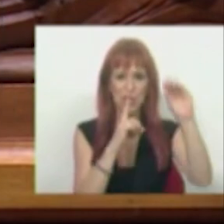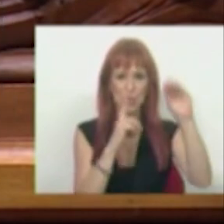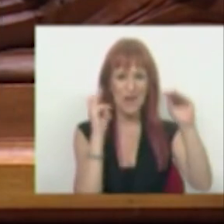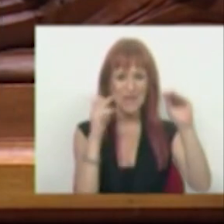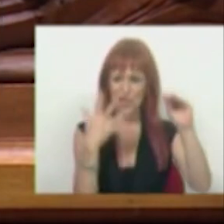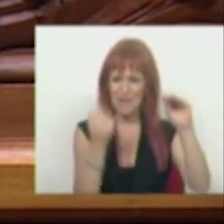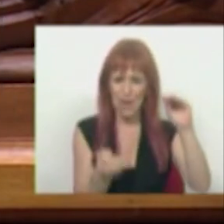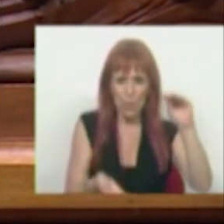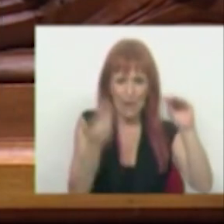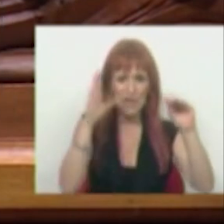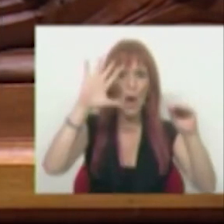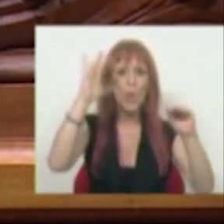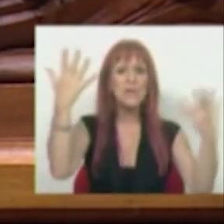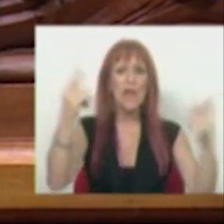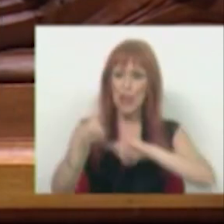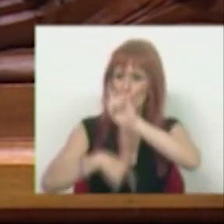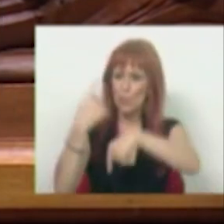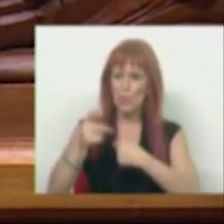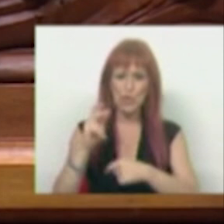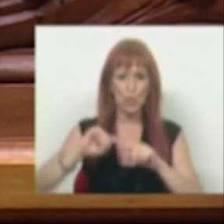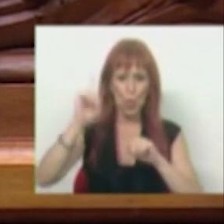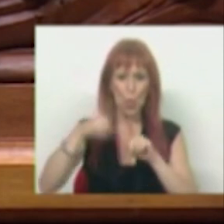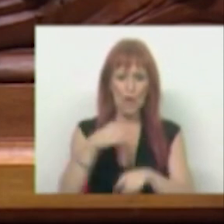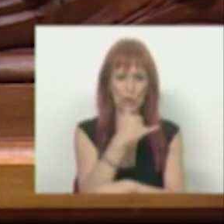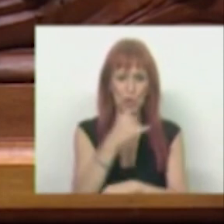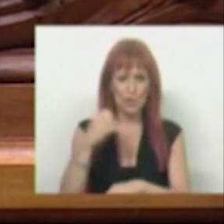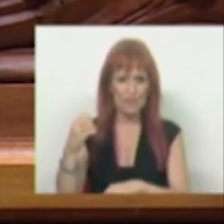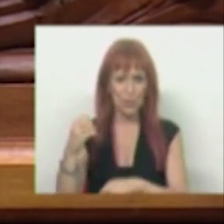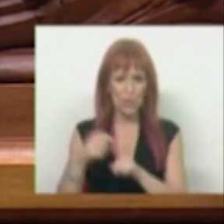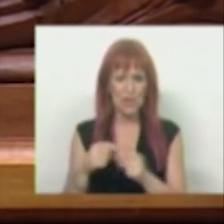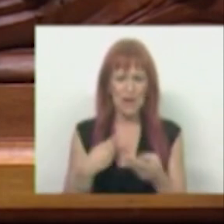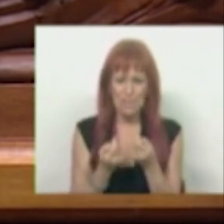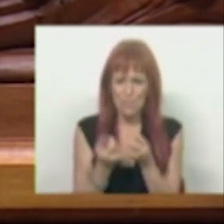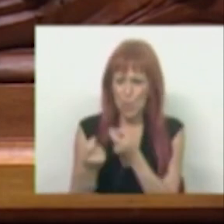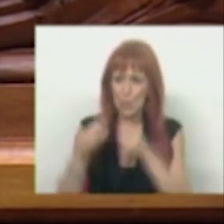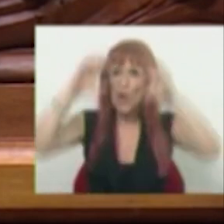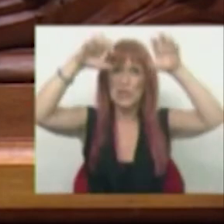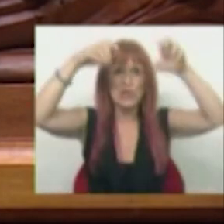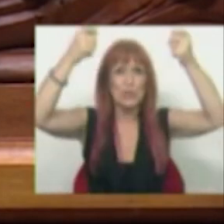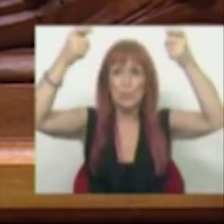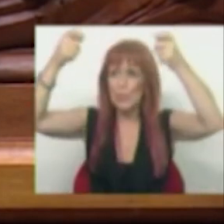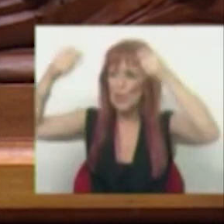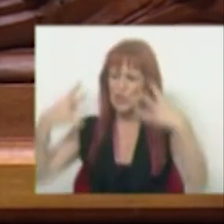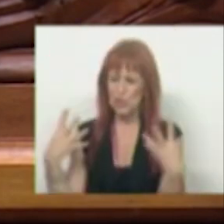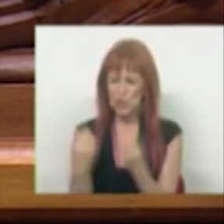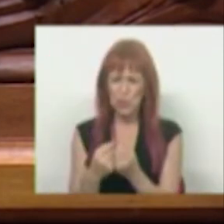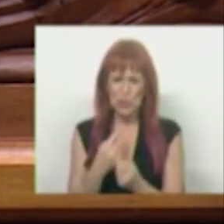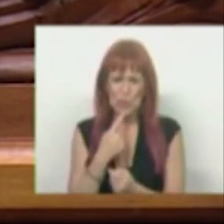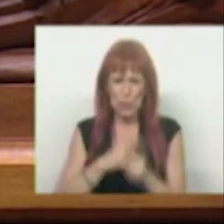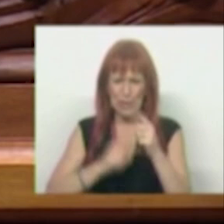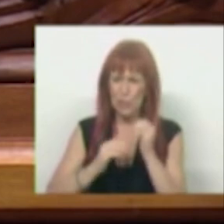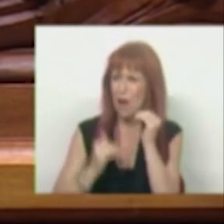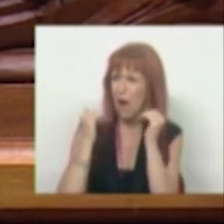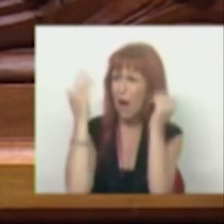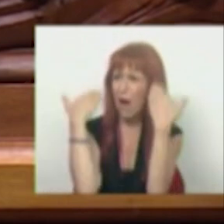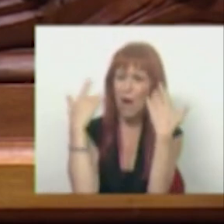6 dos 10 anos mais secos ocorreram depois do ano 2000. À escassez da precipitação juntam-se elevadas